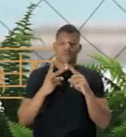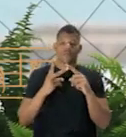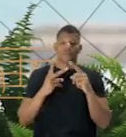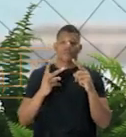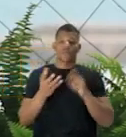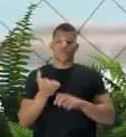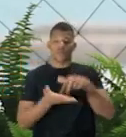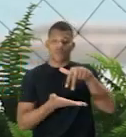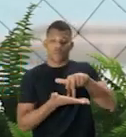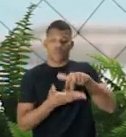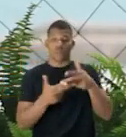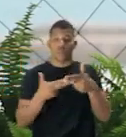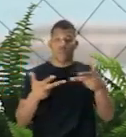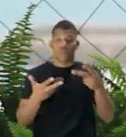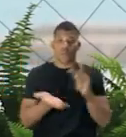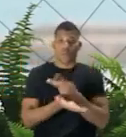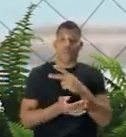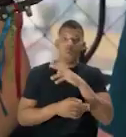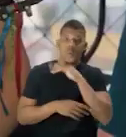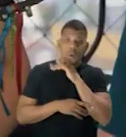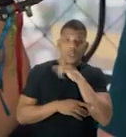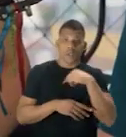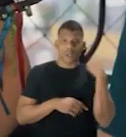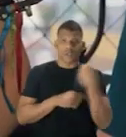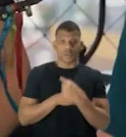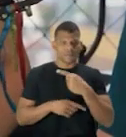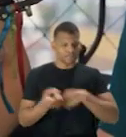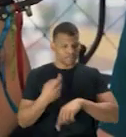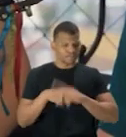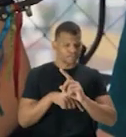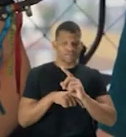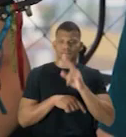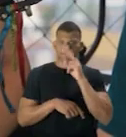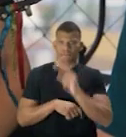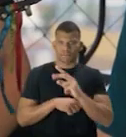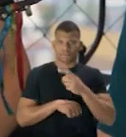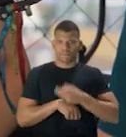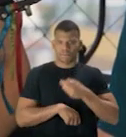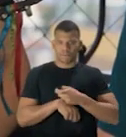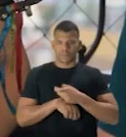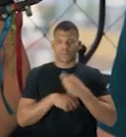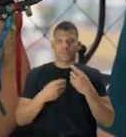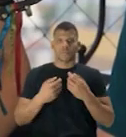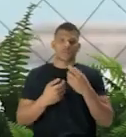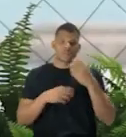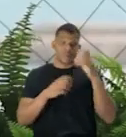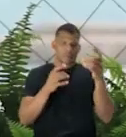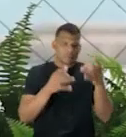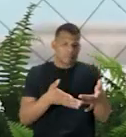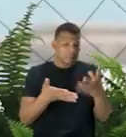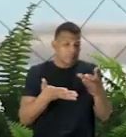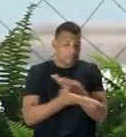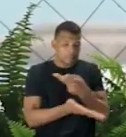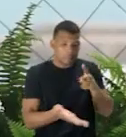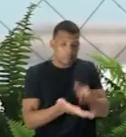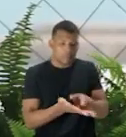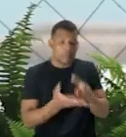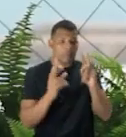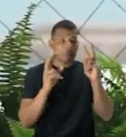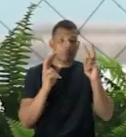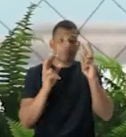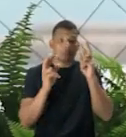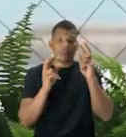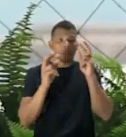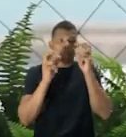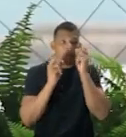de positividade, de se reerguer quando acontece alguma coisa ruim, né? De você não se entregar